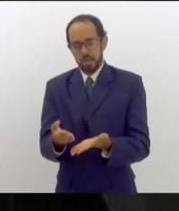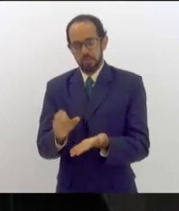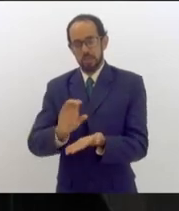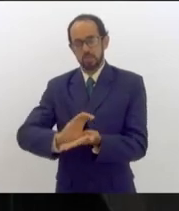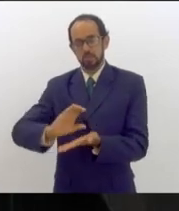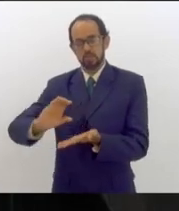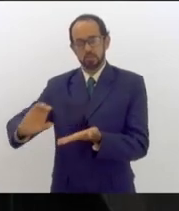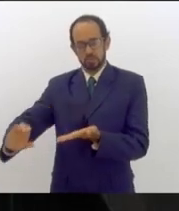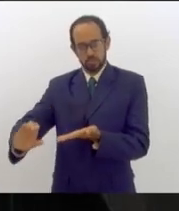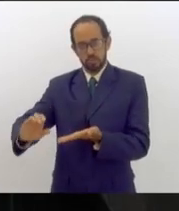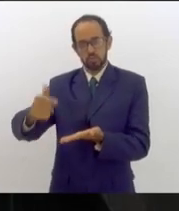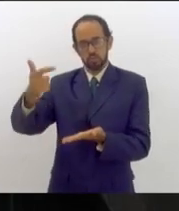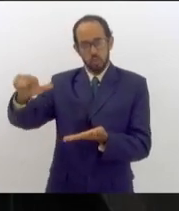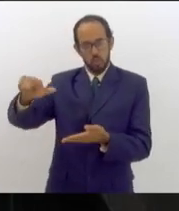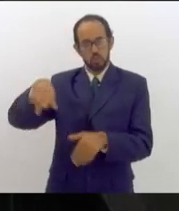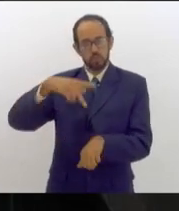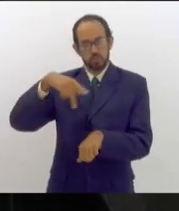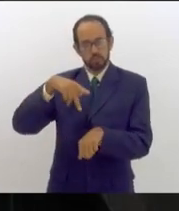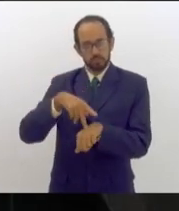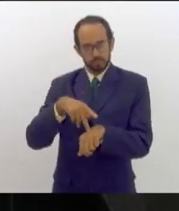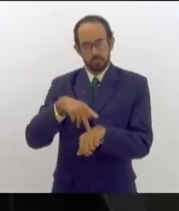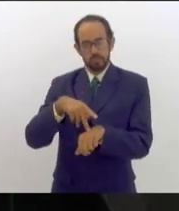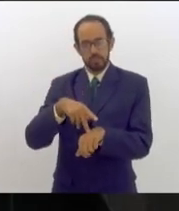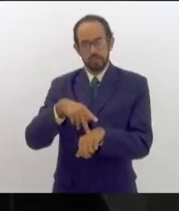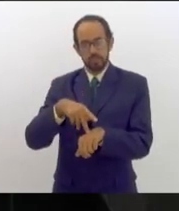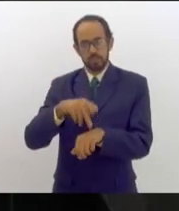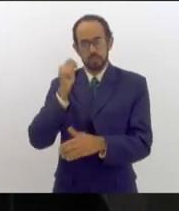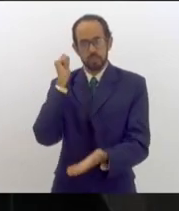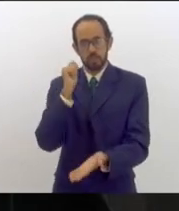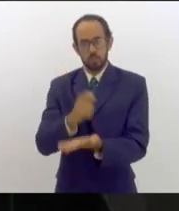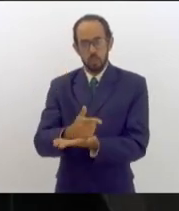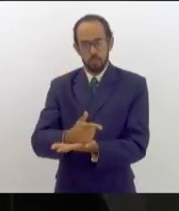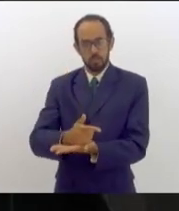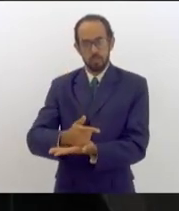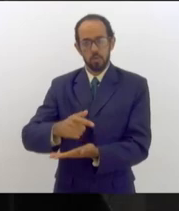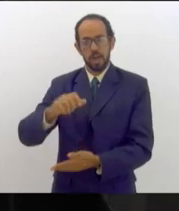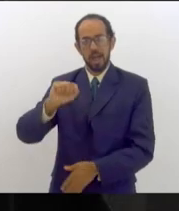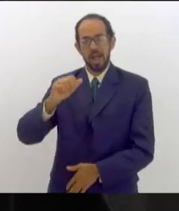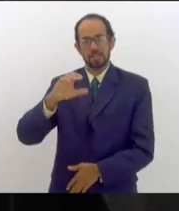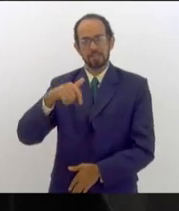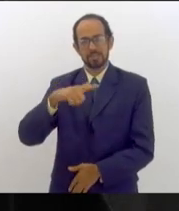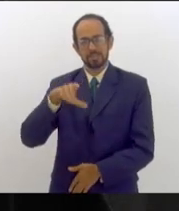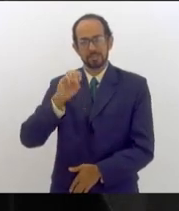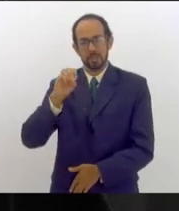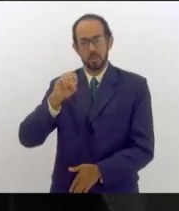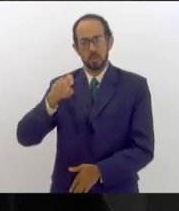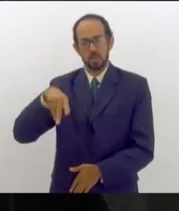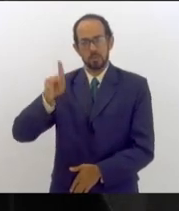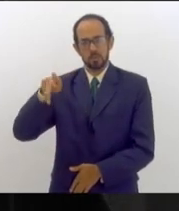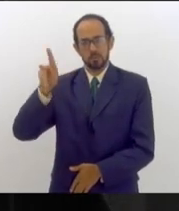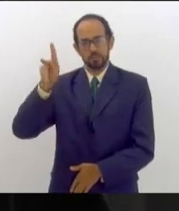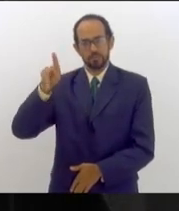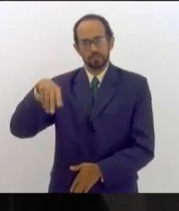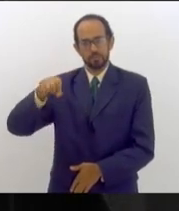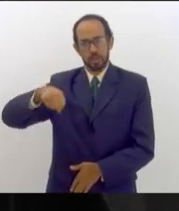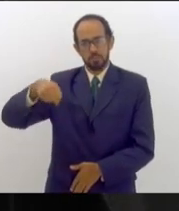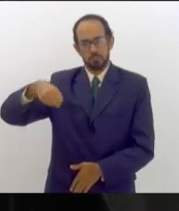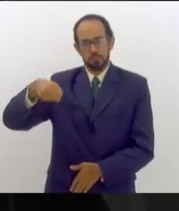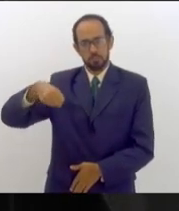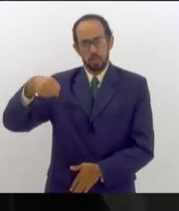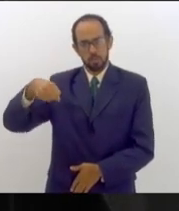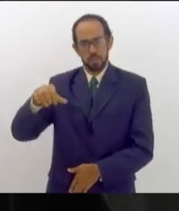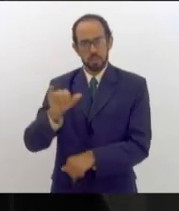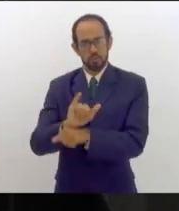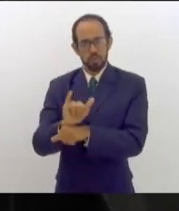investidores estrangeiros que compram ações da Petrobras na Bolsa de Nova